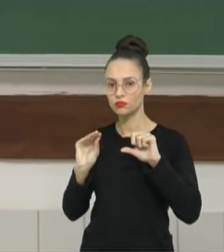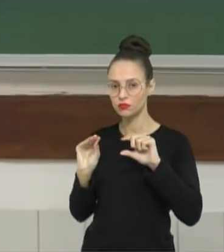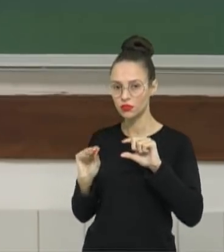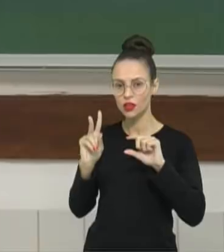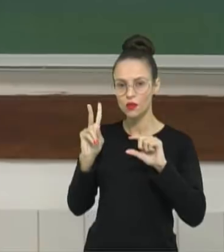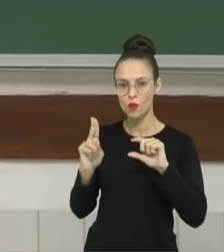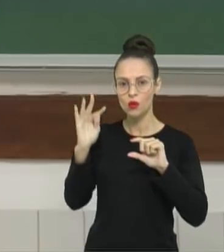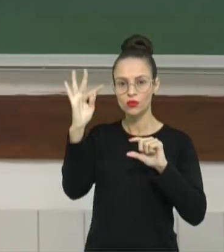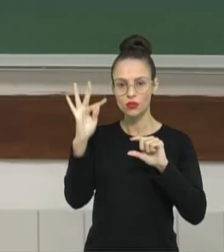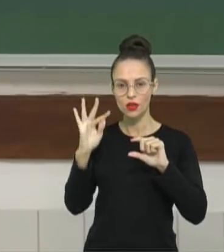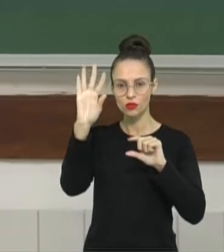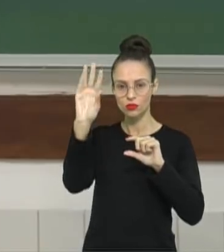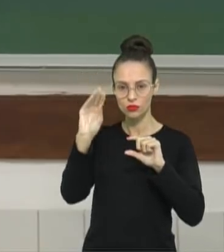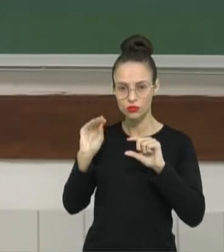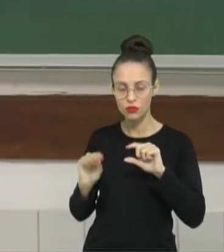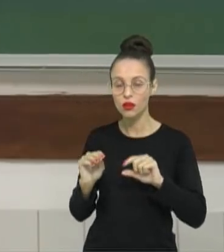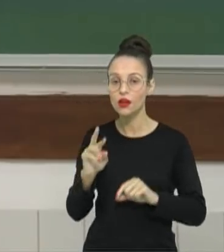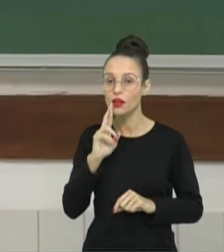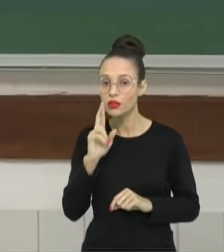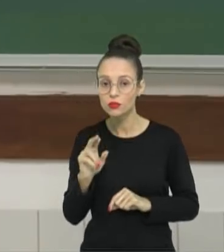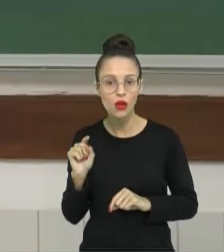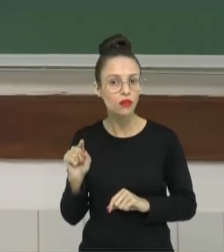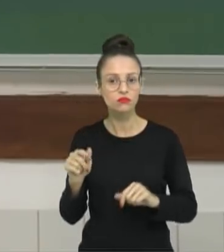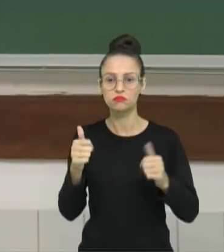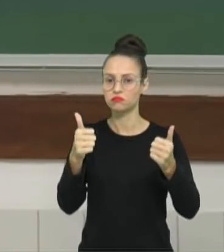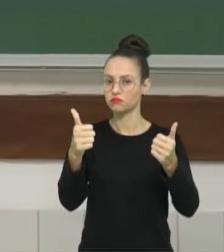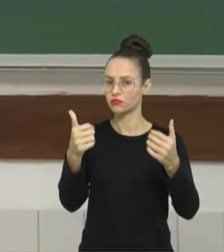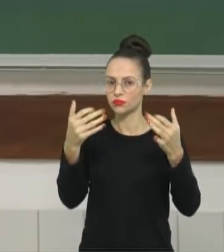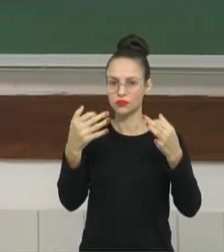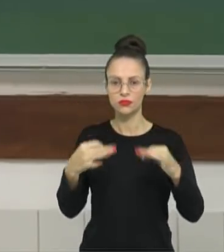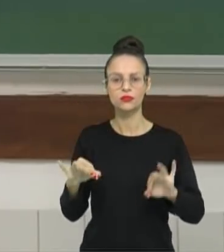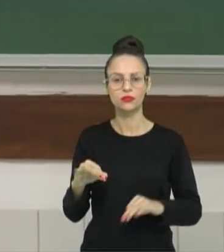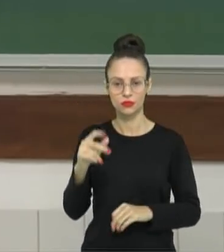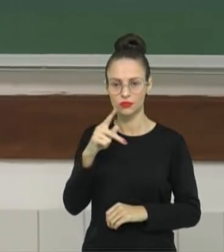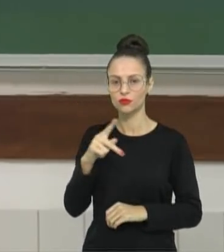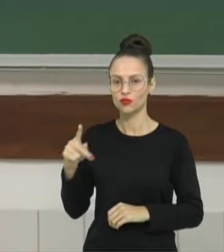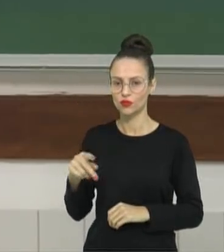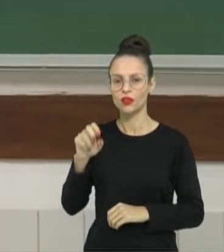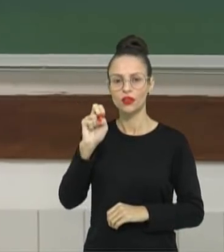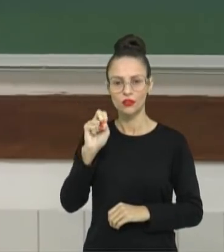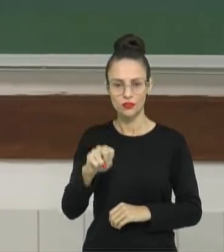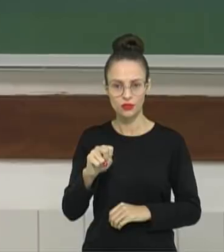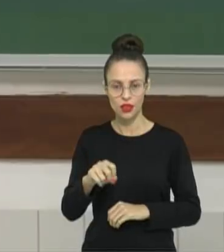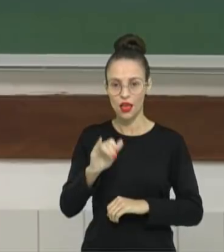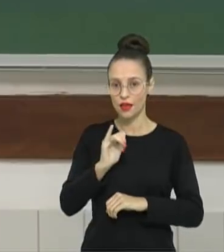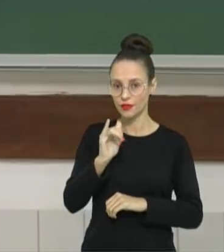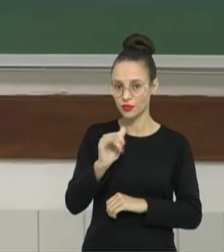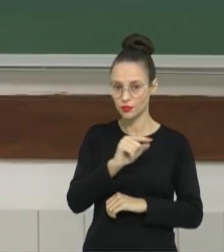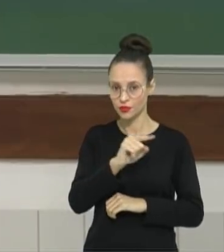no texto. Se a resposta for aquela, está tudo certo. A teacher vai sinalizando para vocês.